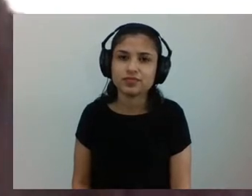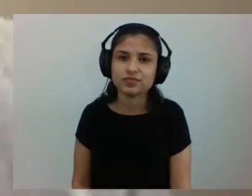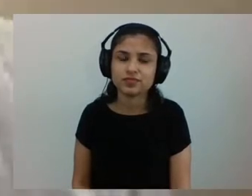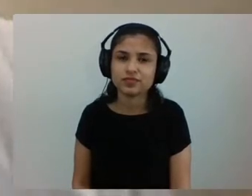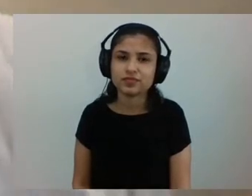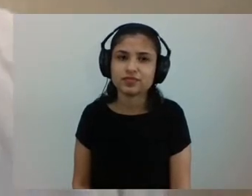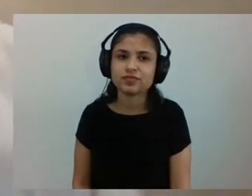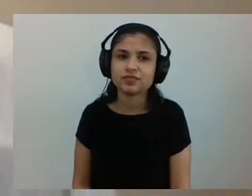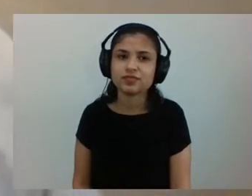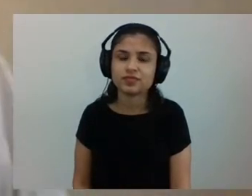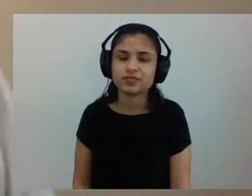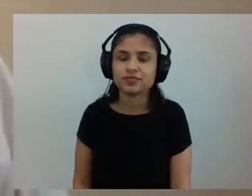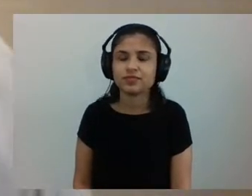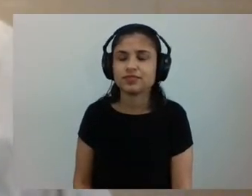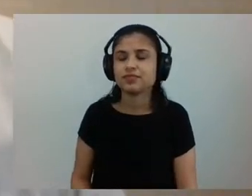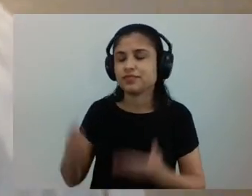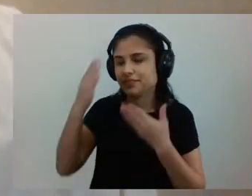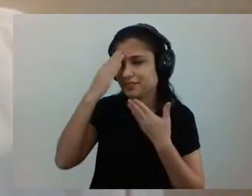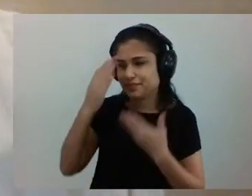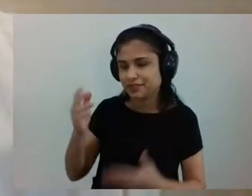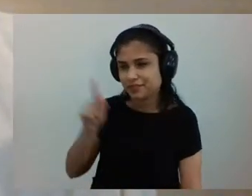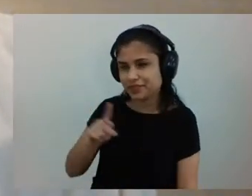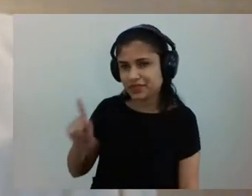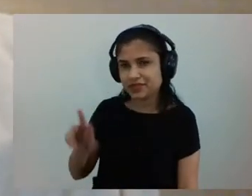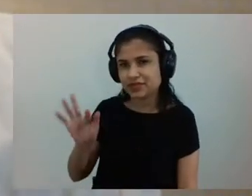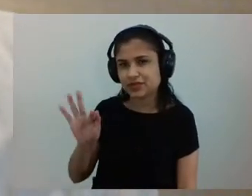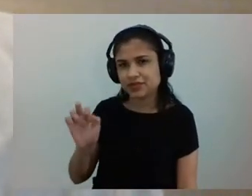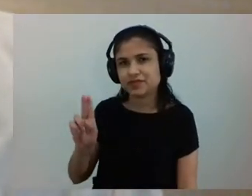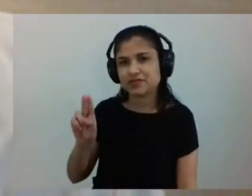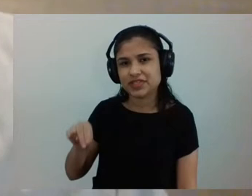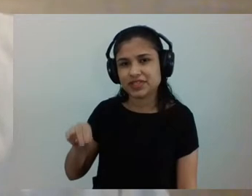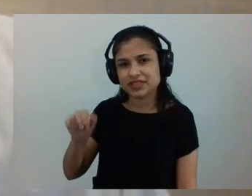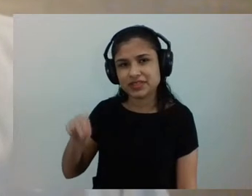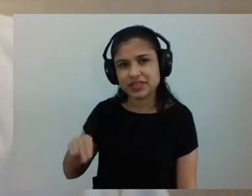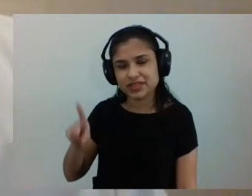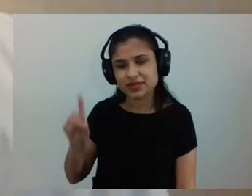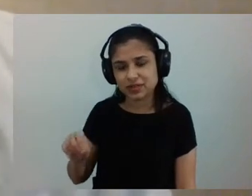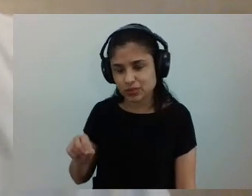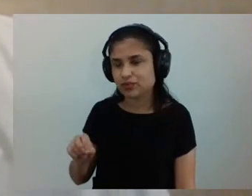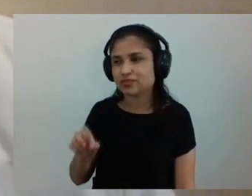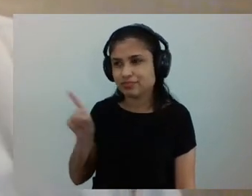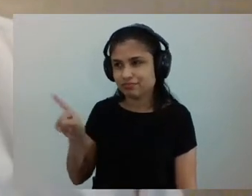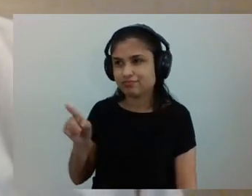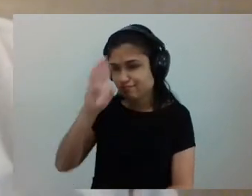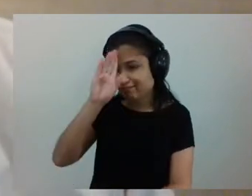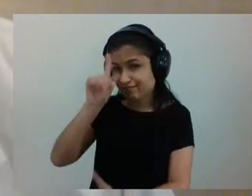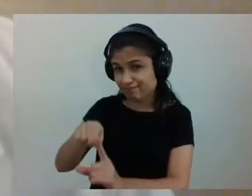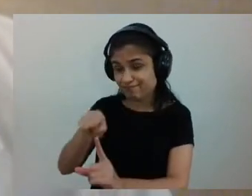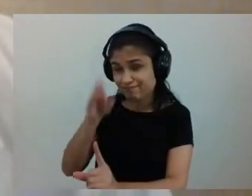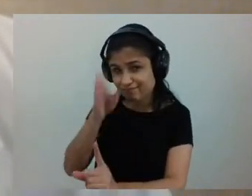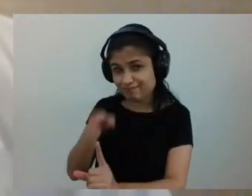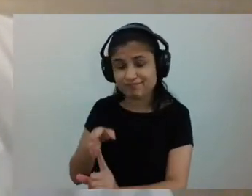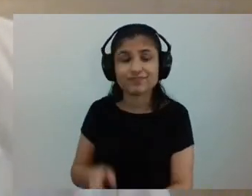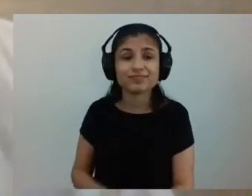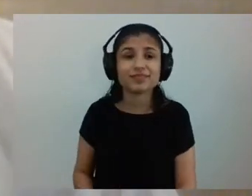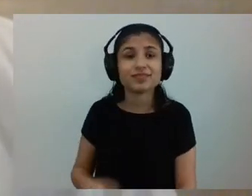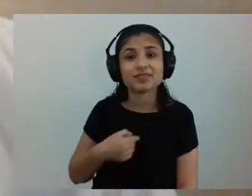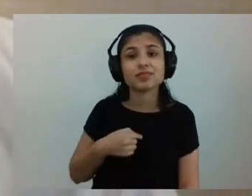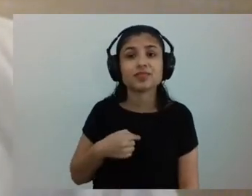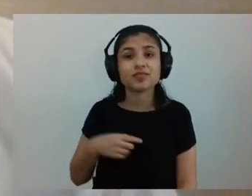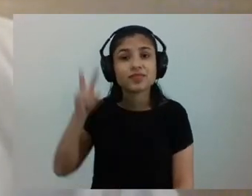Obrigado, professor Fernando, bastante pontual na sua fala. Eu gostaria de lembrar aos presentes